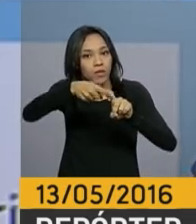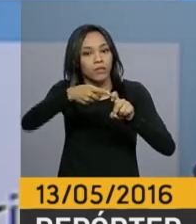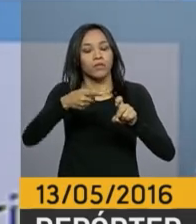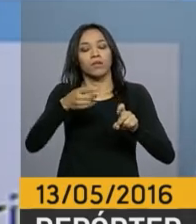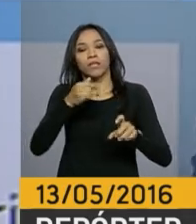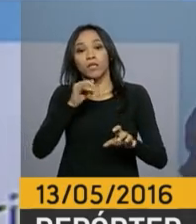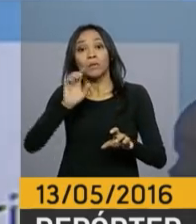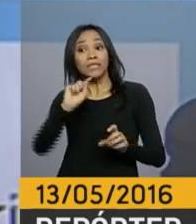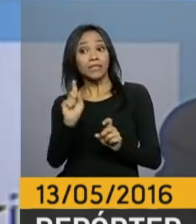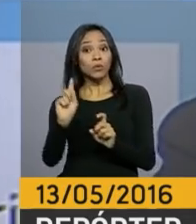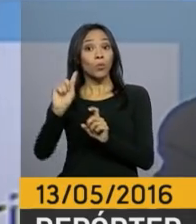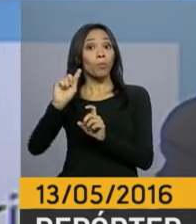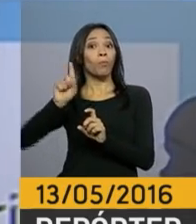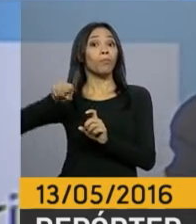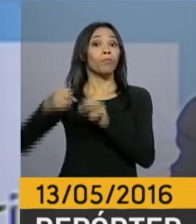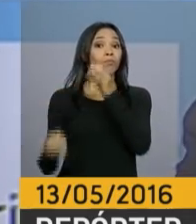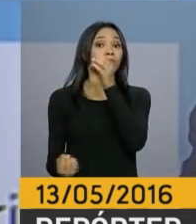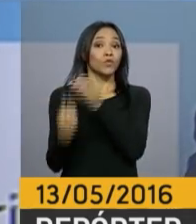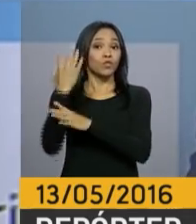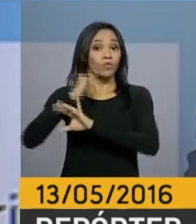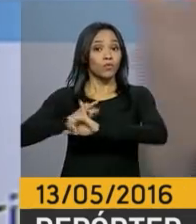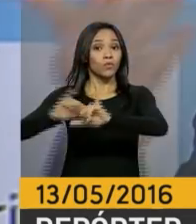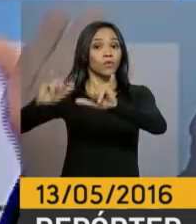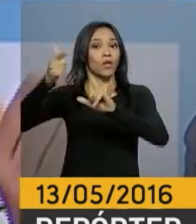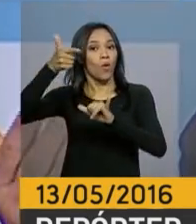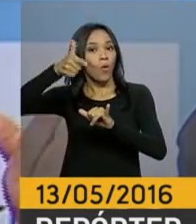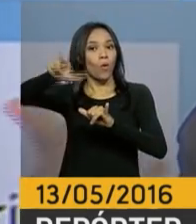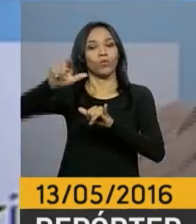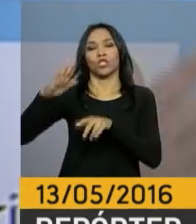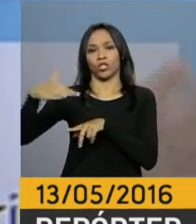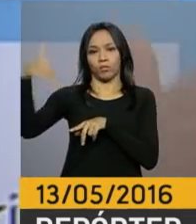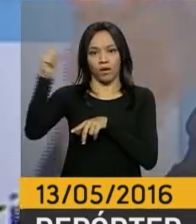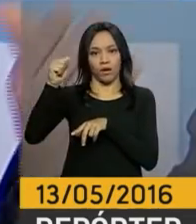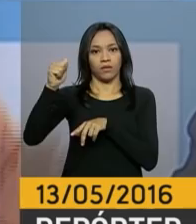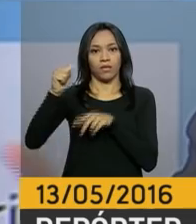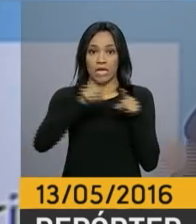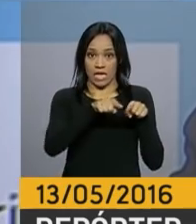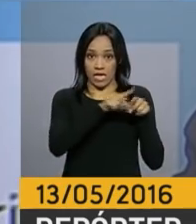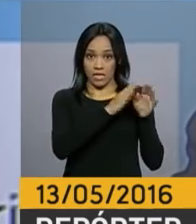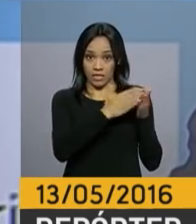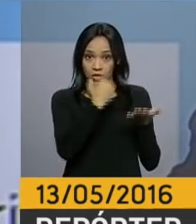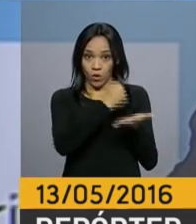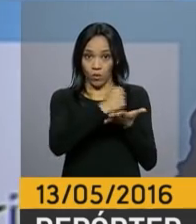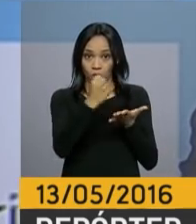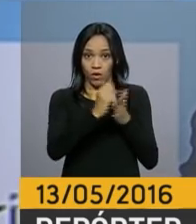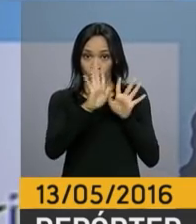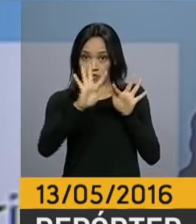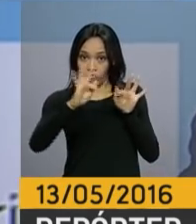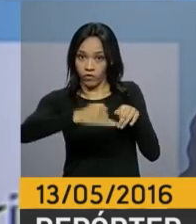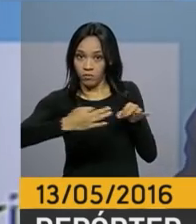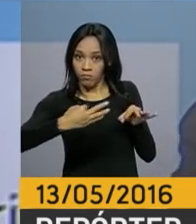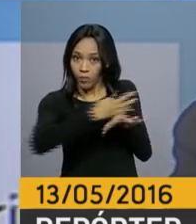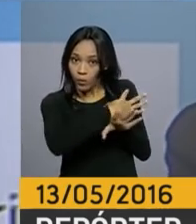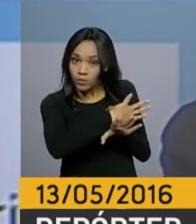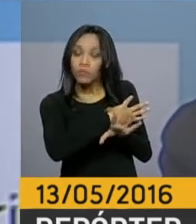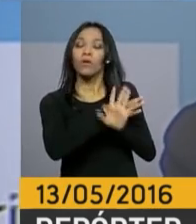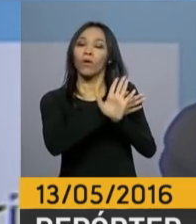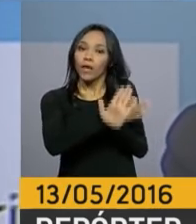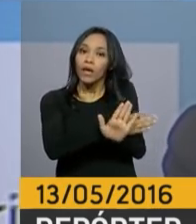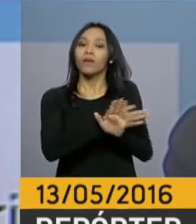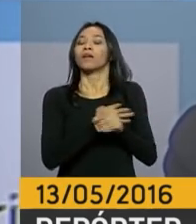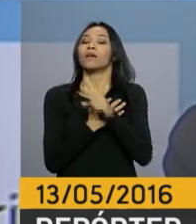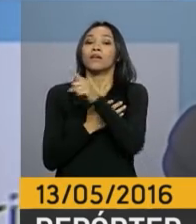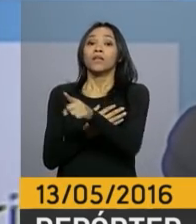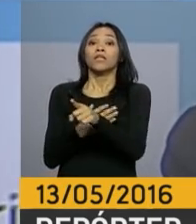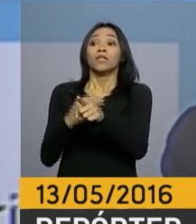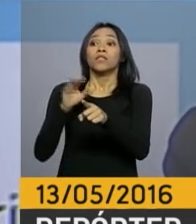próximas chamadas né E até que se encerre e quando se encerrar esse convênio nós estimularmos a participação